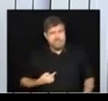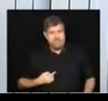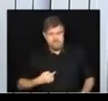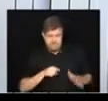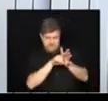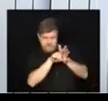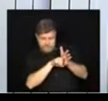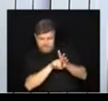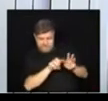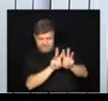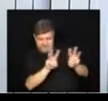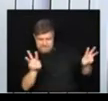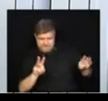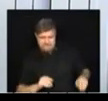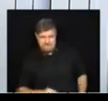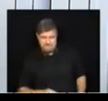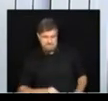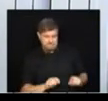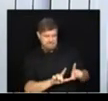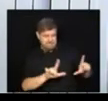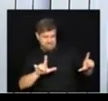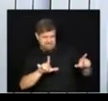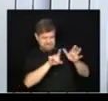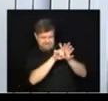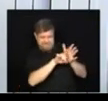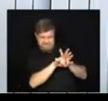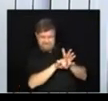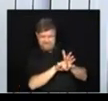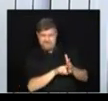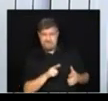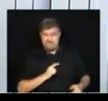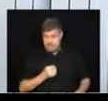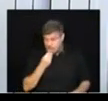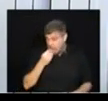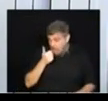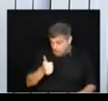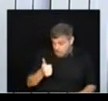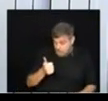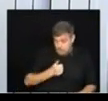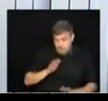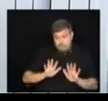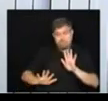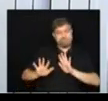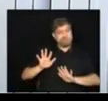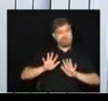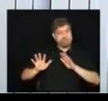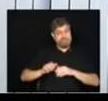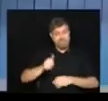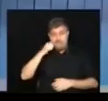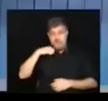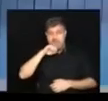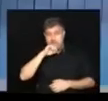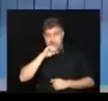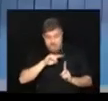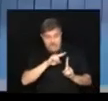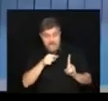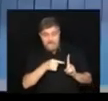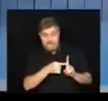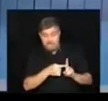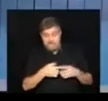blogs, artigos, pesquisas. Isso é benéfico ou isso acaba confundindo?